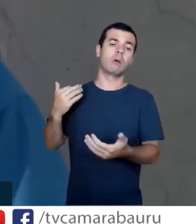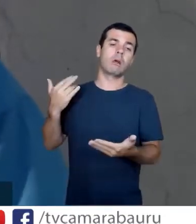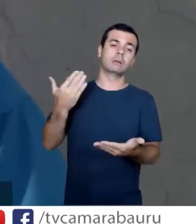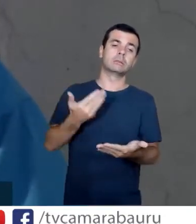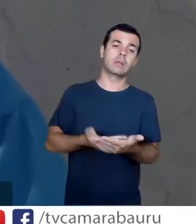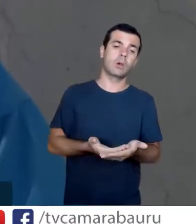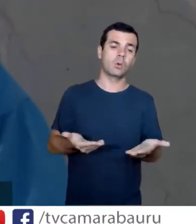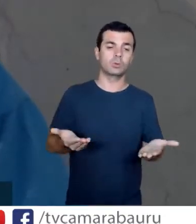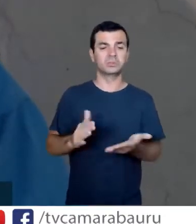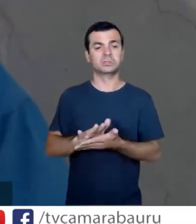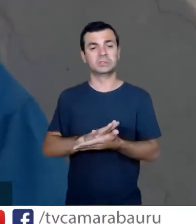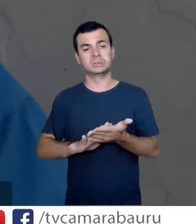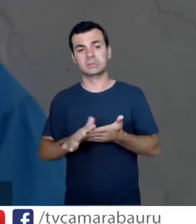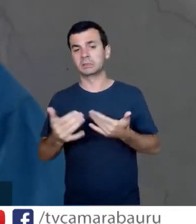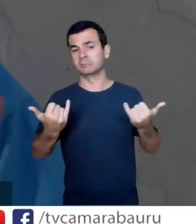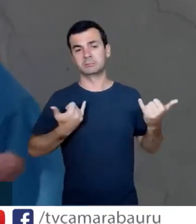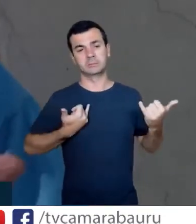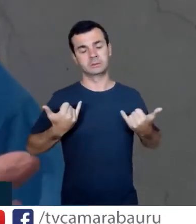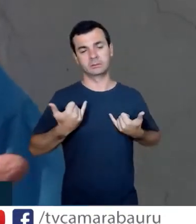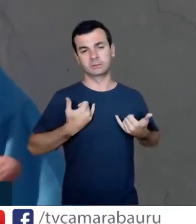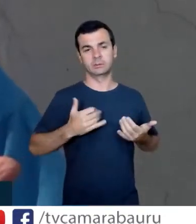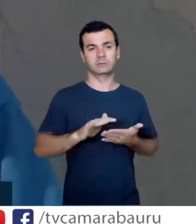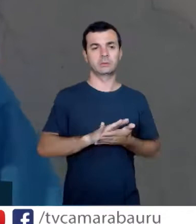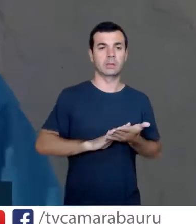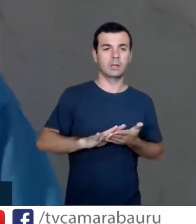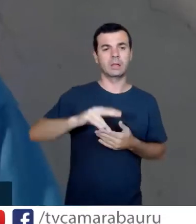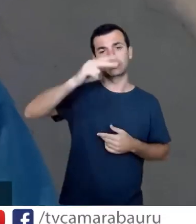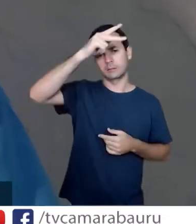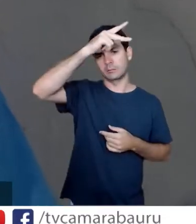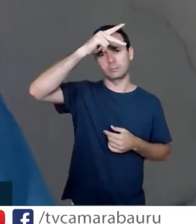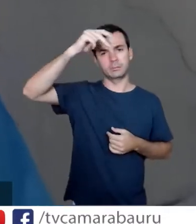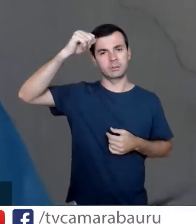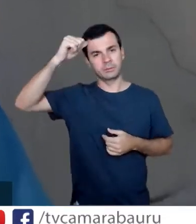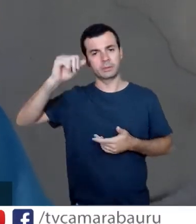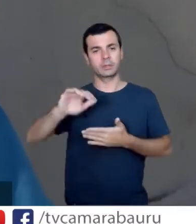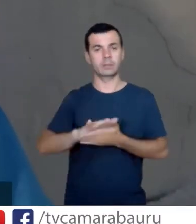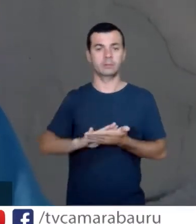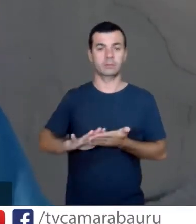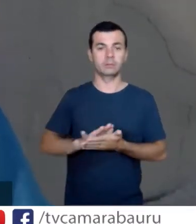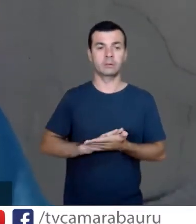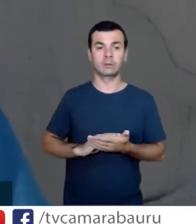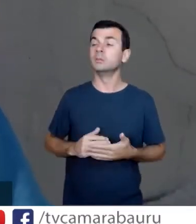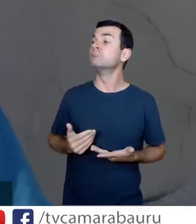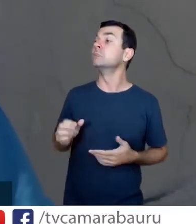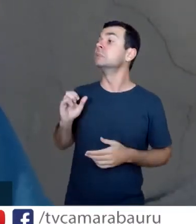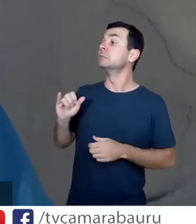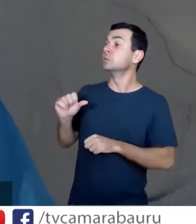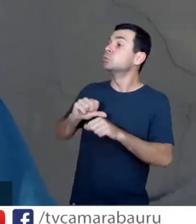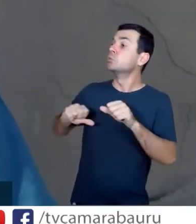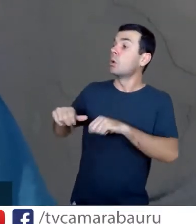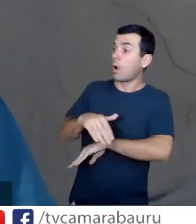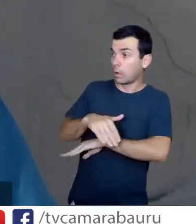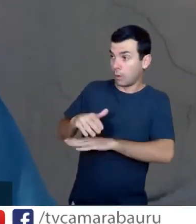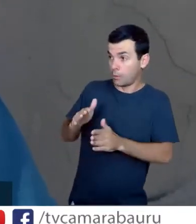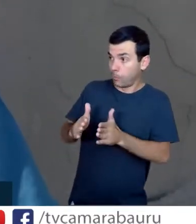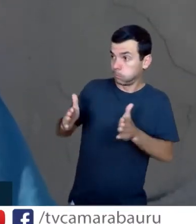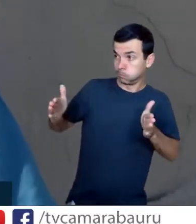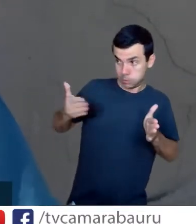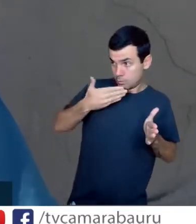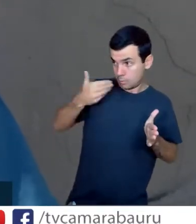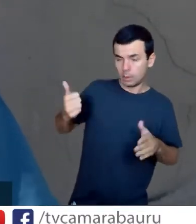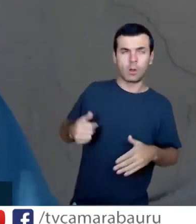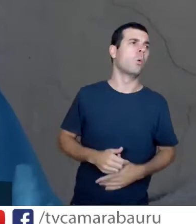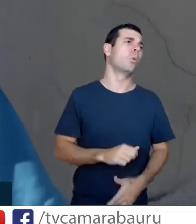deu notícia nenhuma mais, nem prefeito, nem ninguém. Se mudasse a avenida aqui, se ela ficasse alargada, que melhoraria para vocês? Com